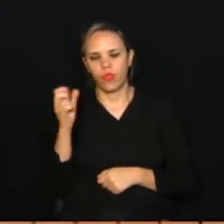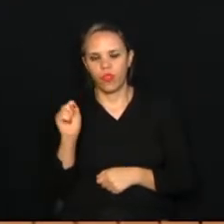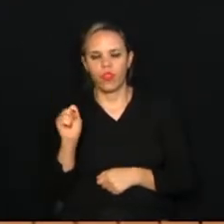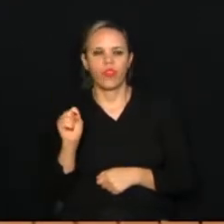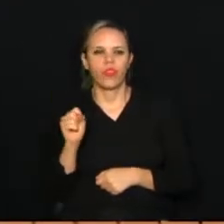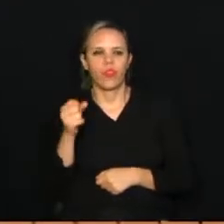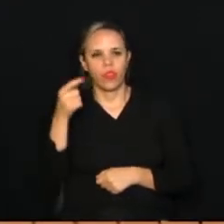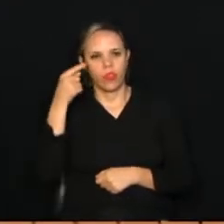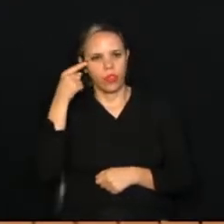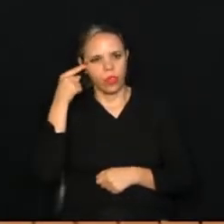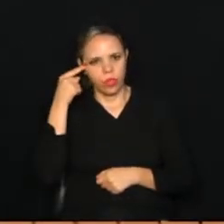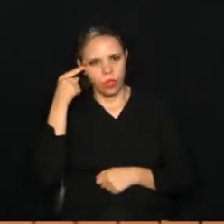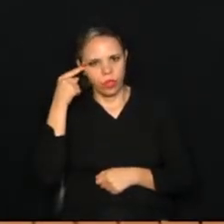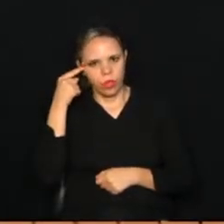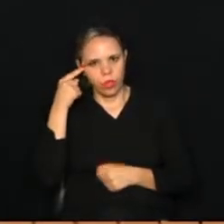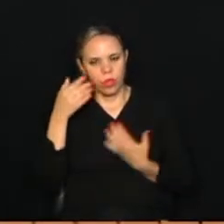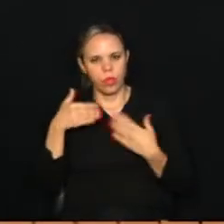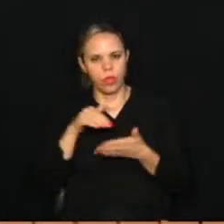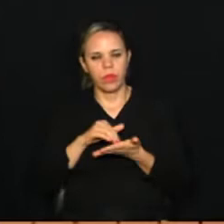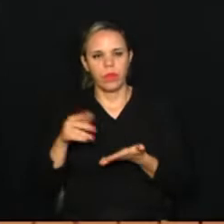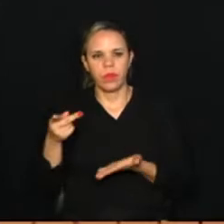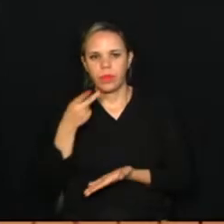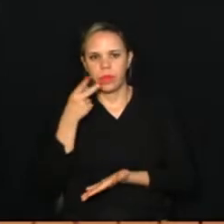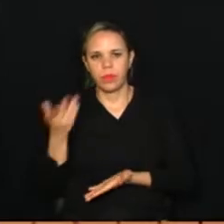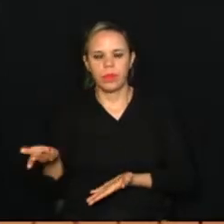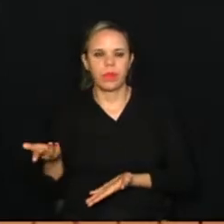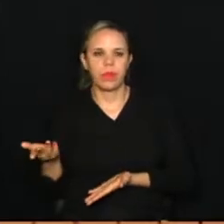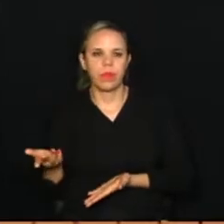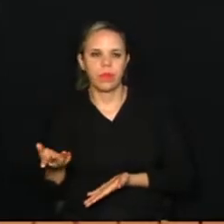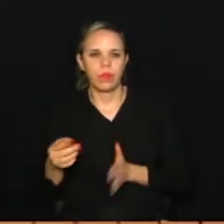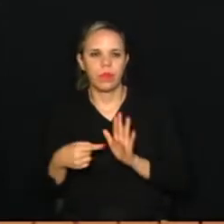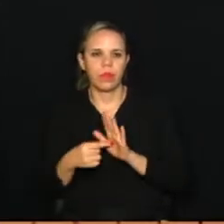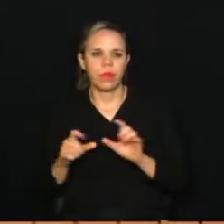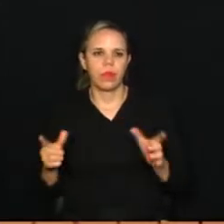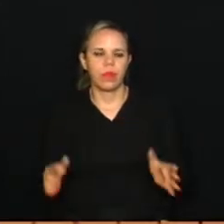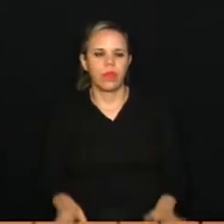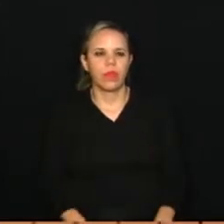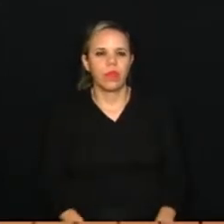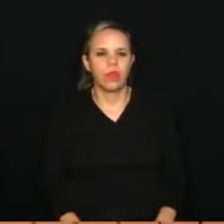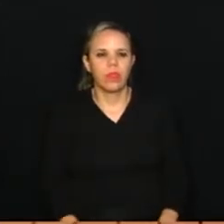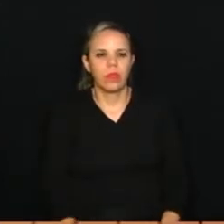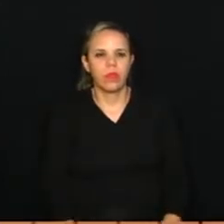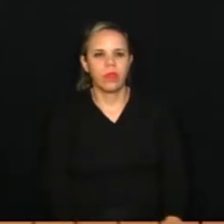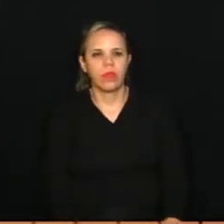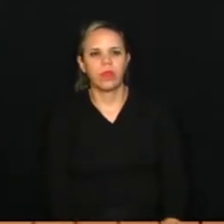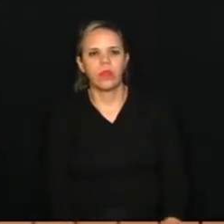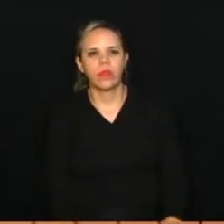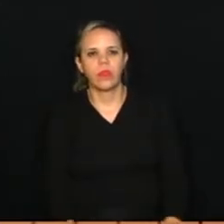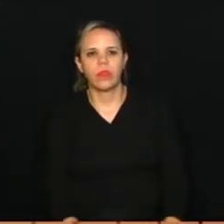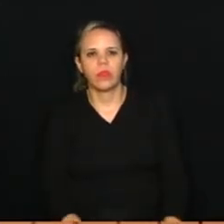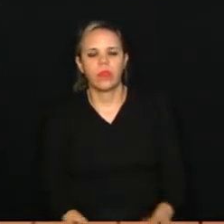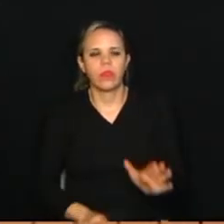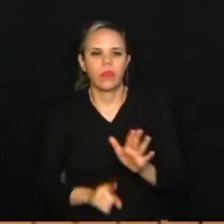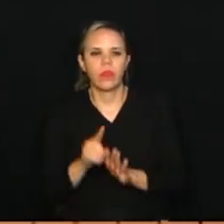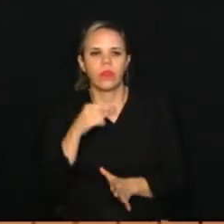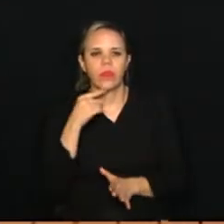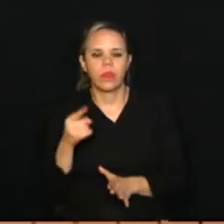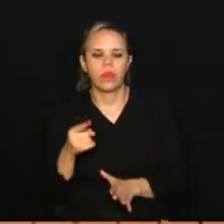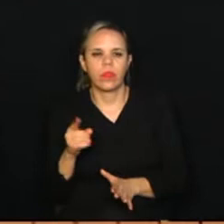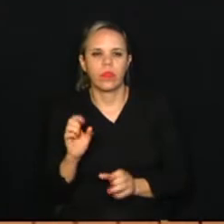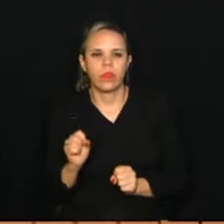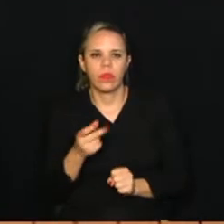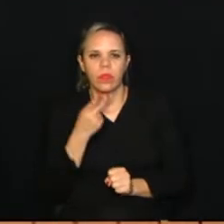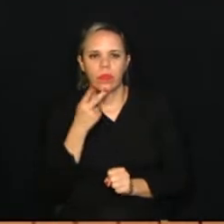chat, mas gostaria de ouvir dele a sua apresentação e também, se tiver perguntas aí, já